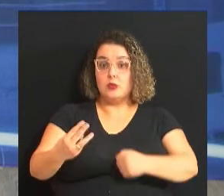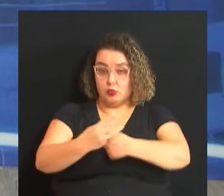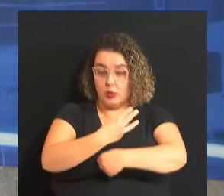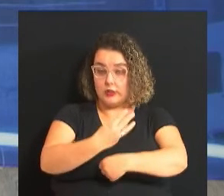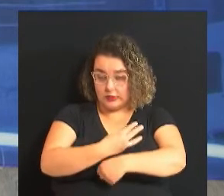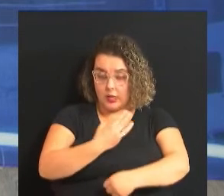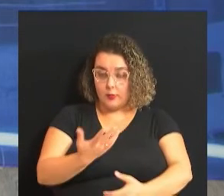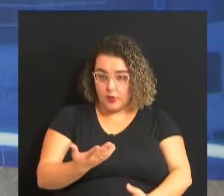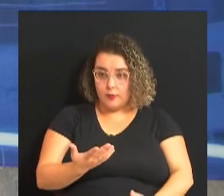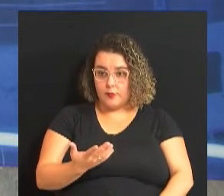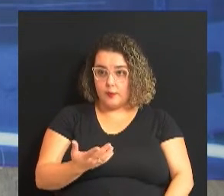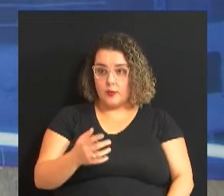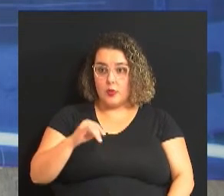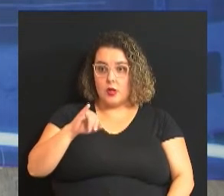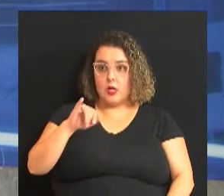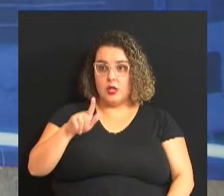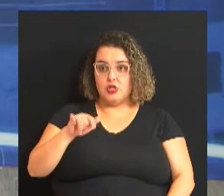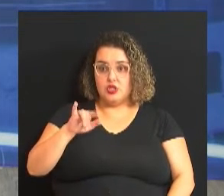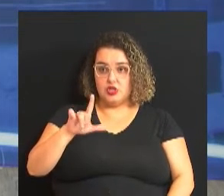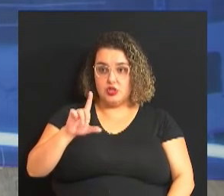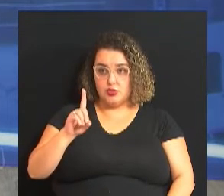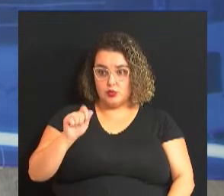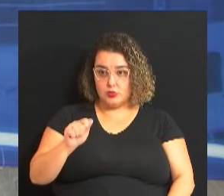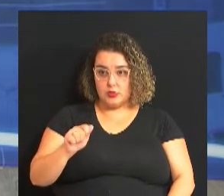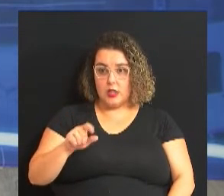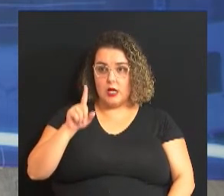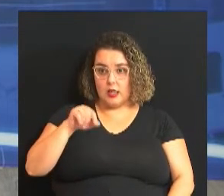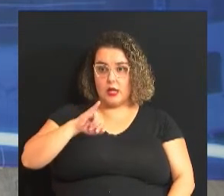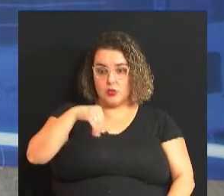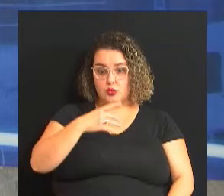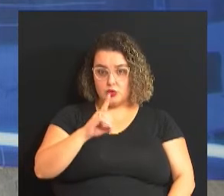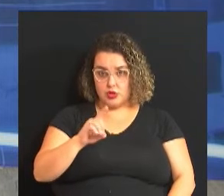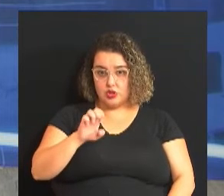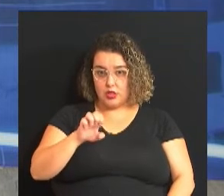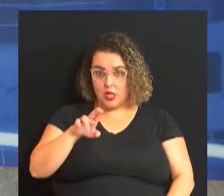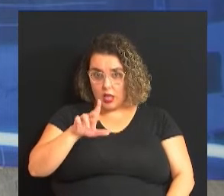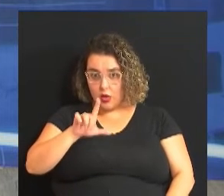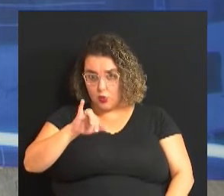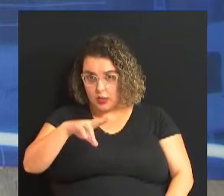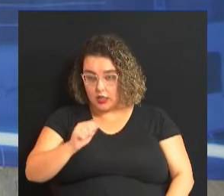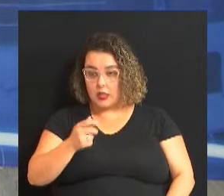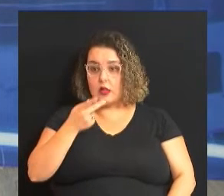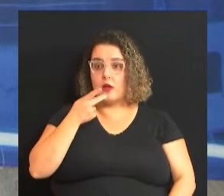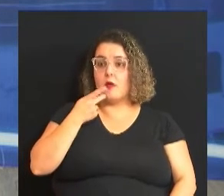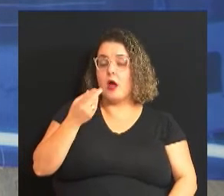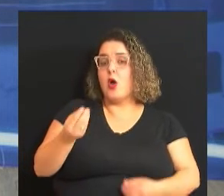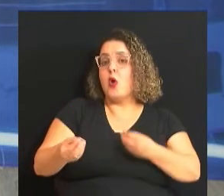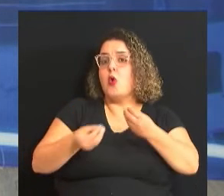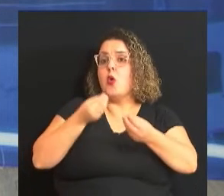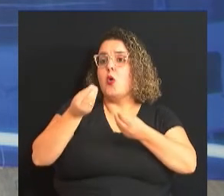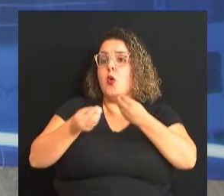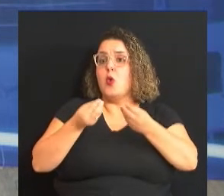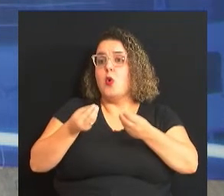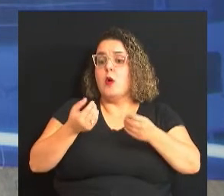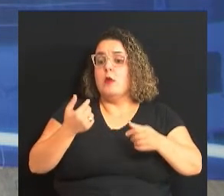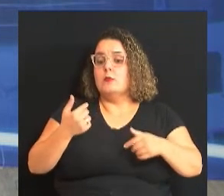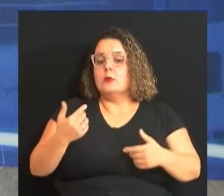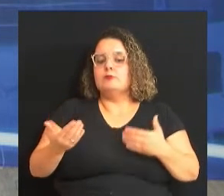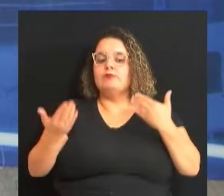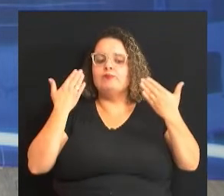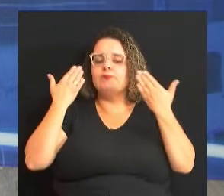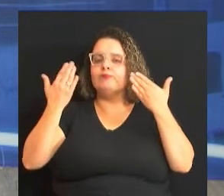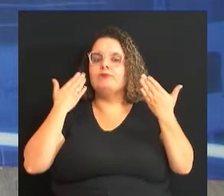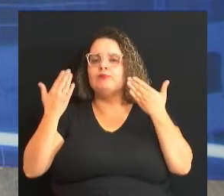WhatsApp é da Gilda, ela é do Jardim Eulina. Ela fala o seguinte: como trabalhar o psicológico de